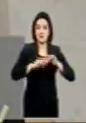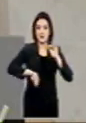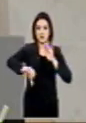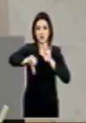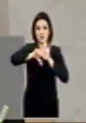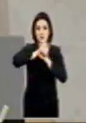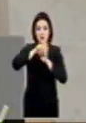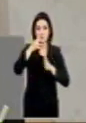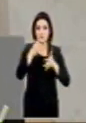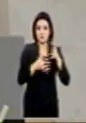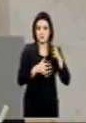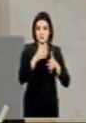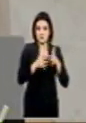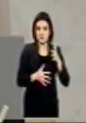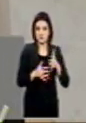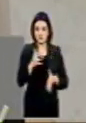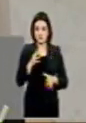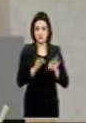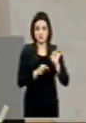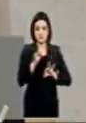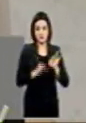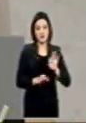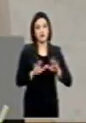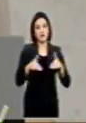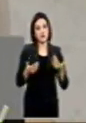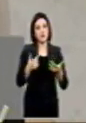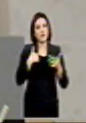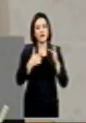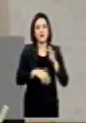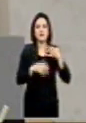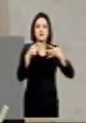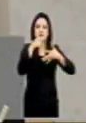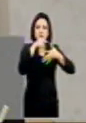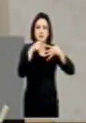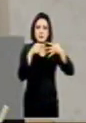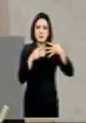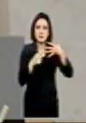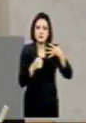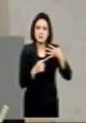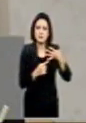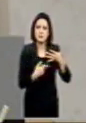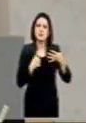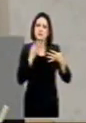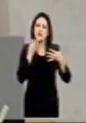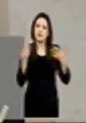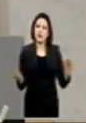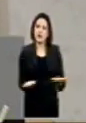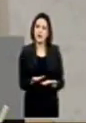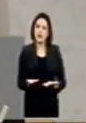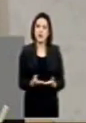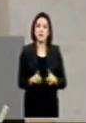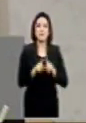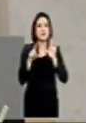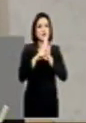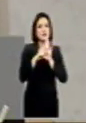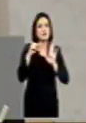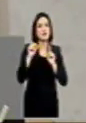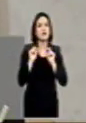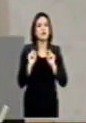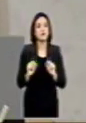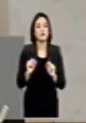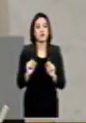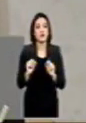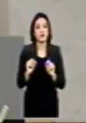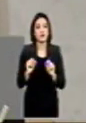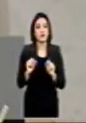obstrução de justiça. Essas são as ponderações que faço nesse momento, assinalando que, finalmente, diante